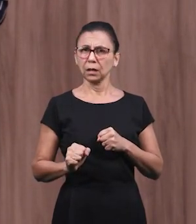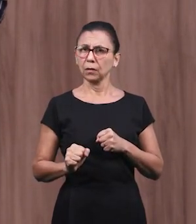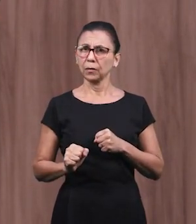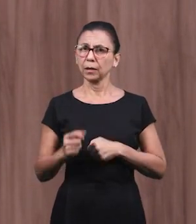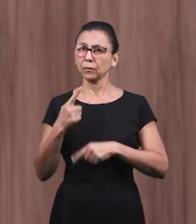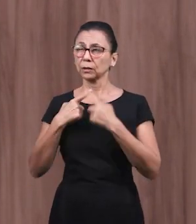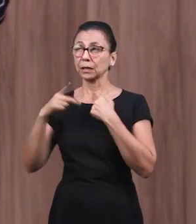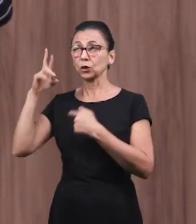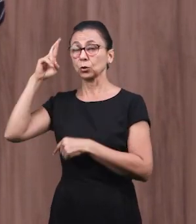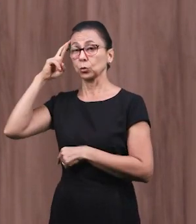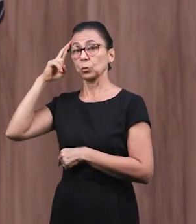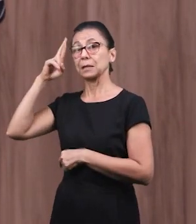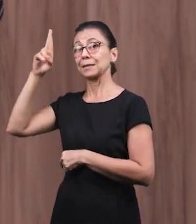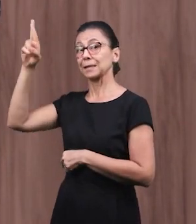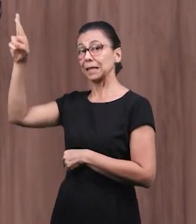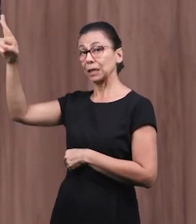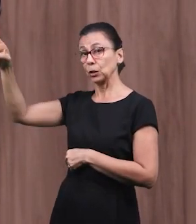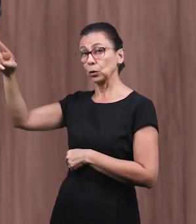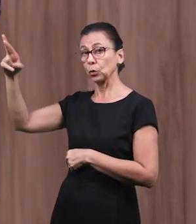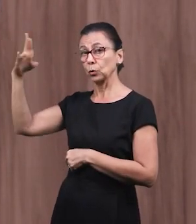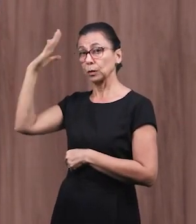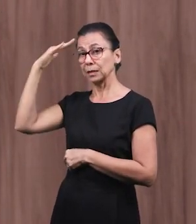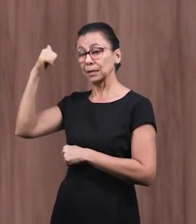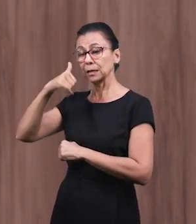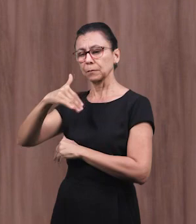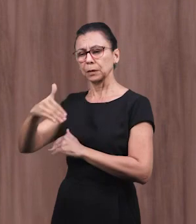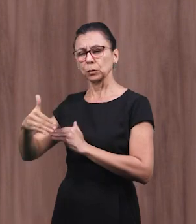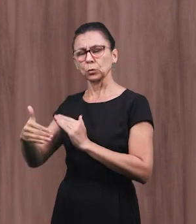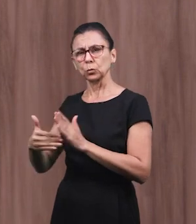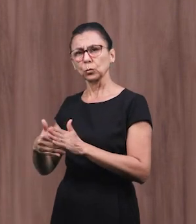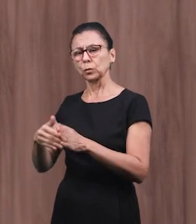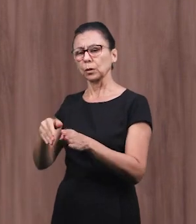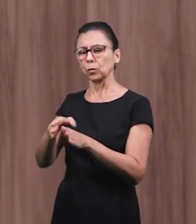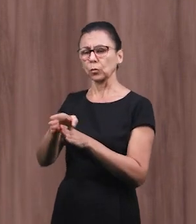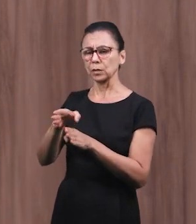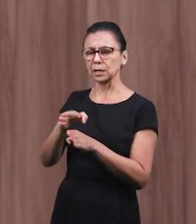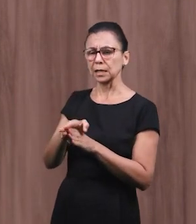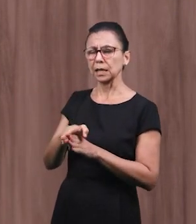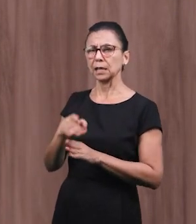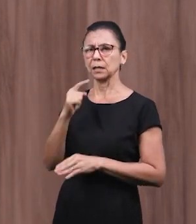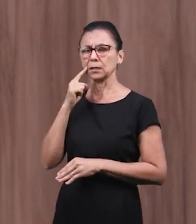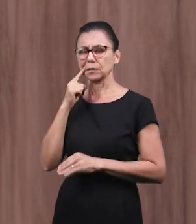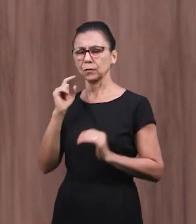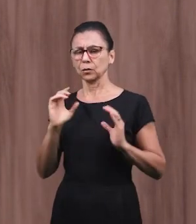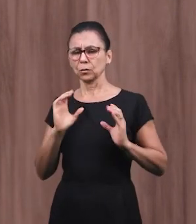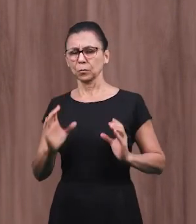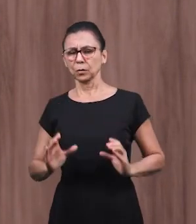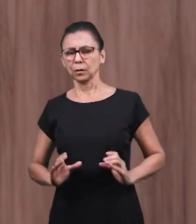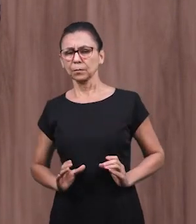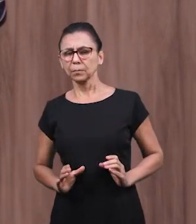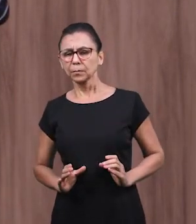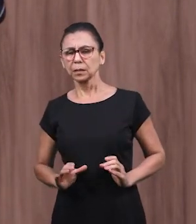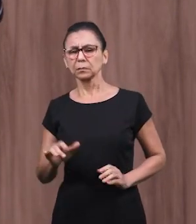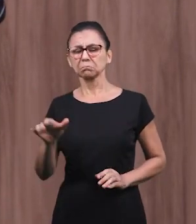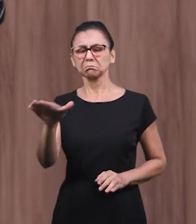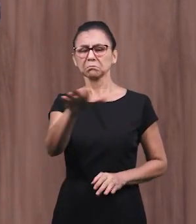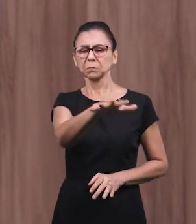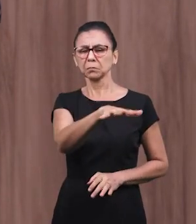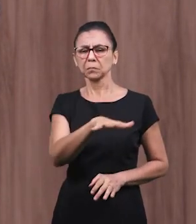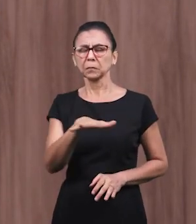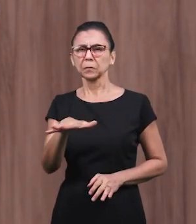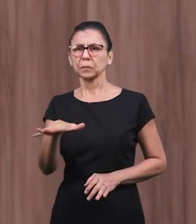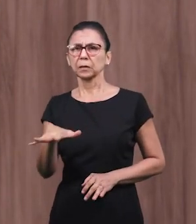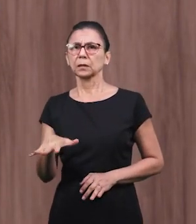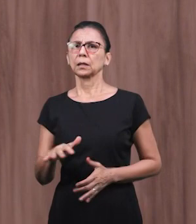tem para nós é muito melhor. Ele quem orienta nossas decisões, nossos comportamentos nos diferentes lugares, porque